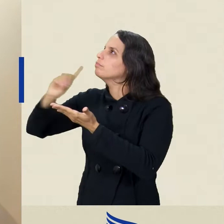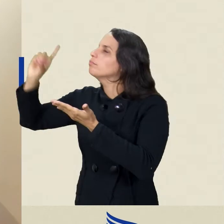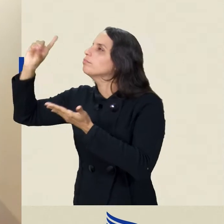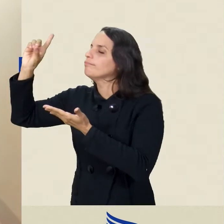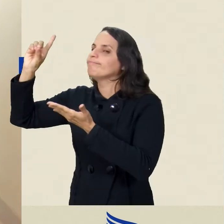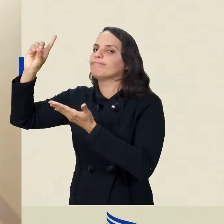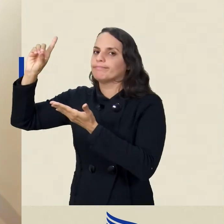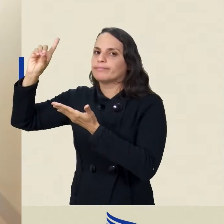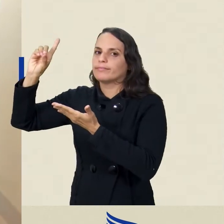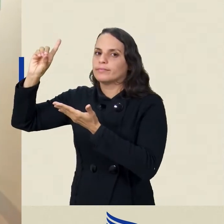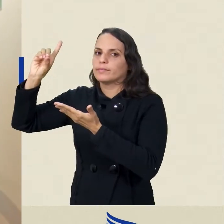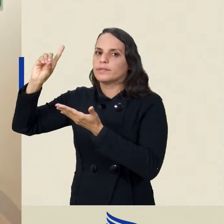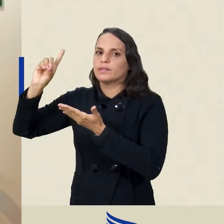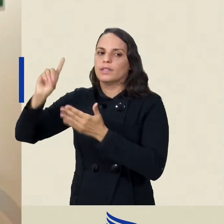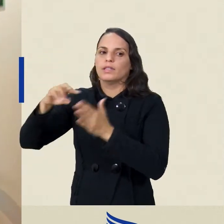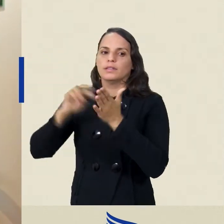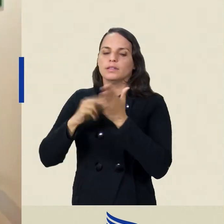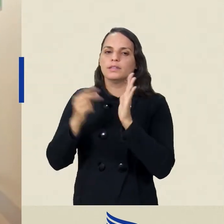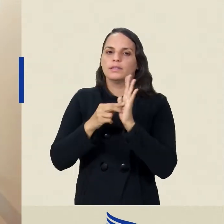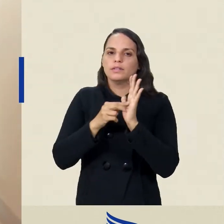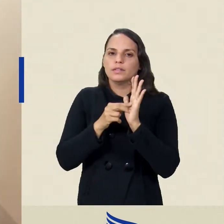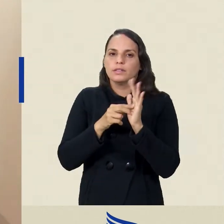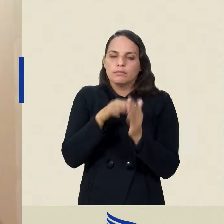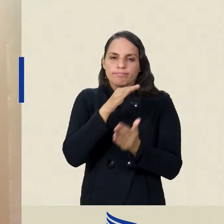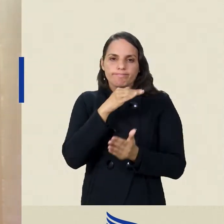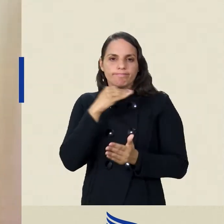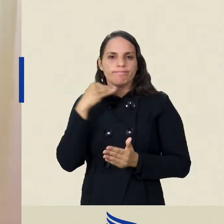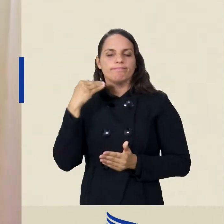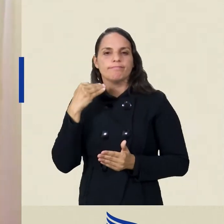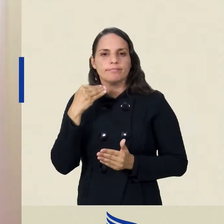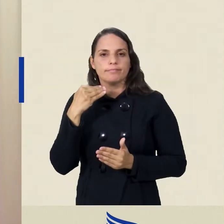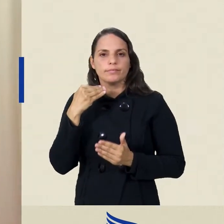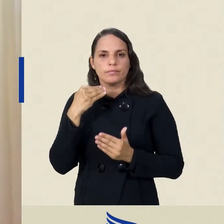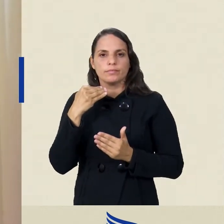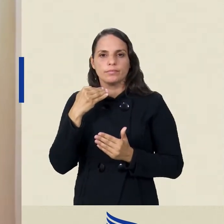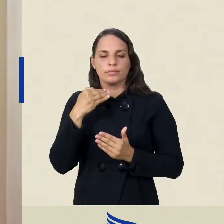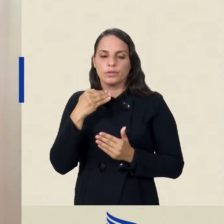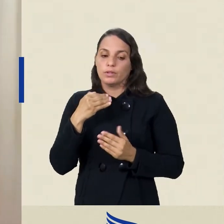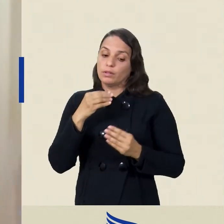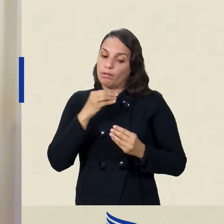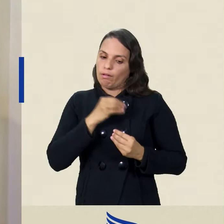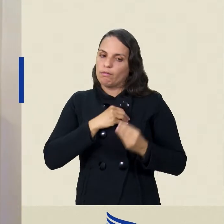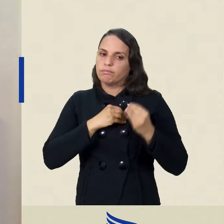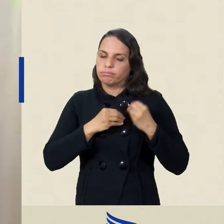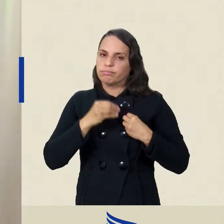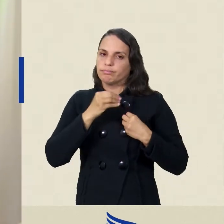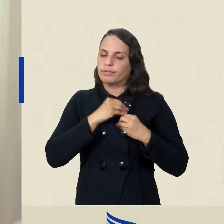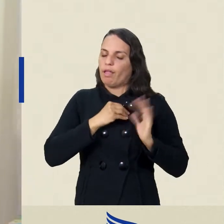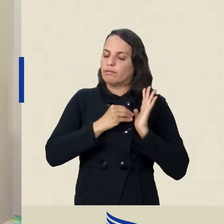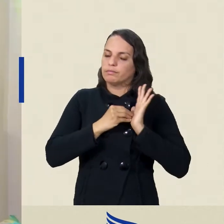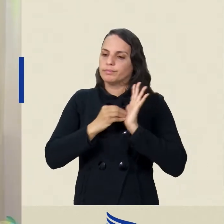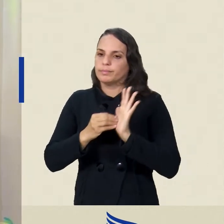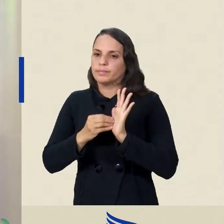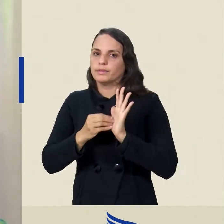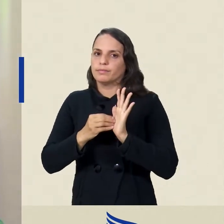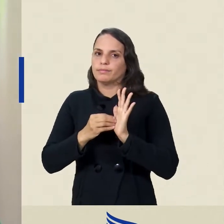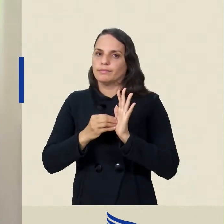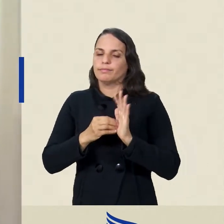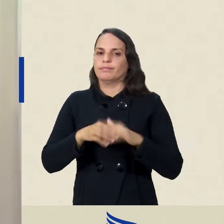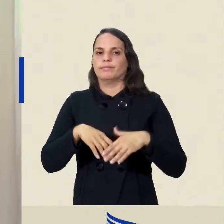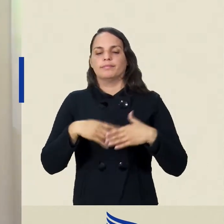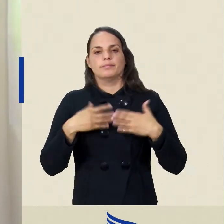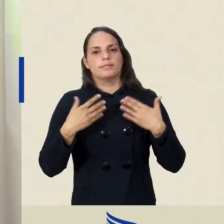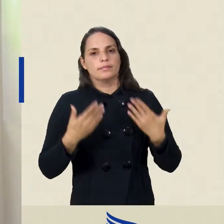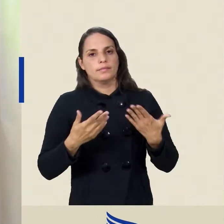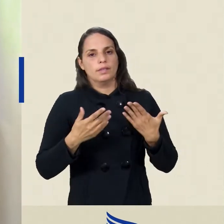Tem sentido de morte. É um ato público no qual o candidato é mergulhado, simbolizando sua morte para o mundo,